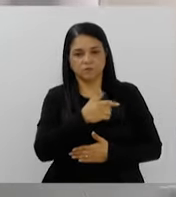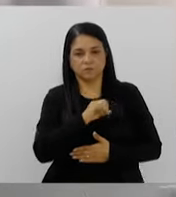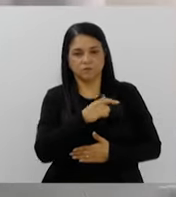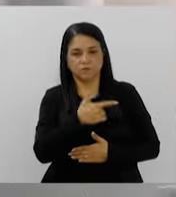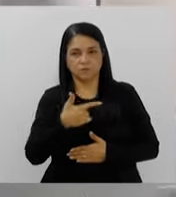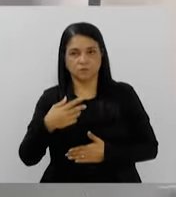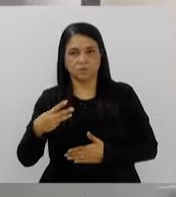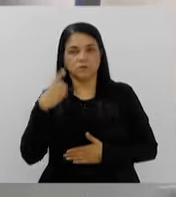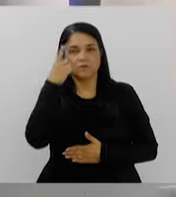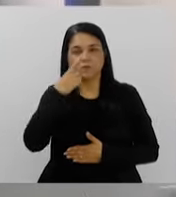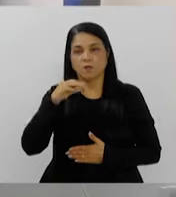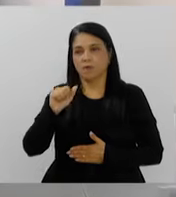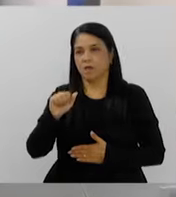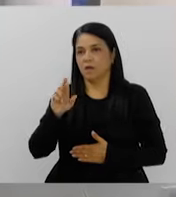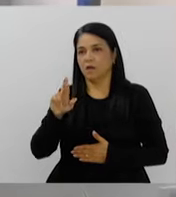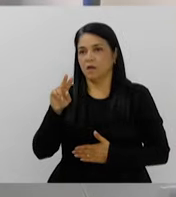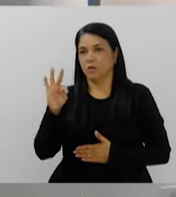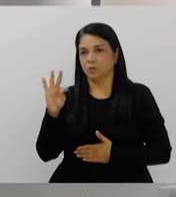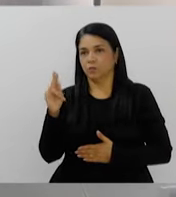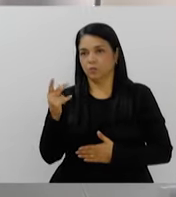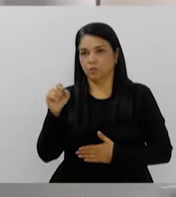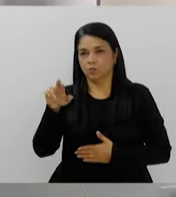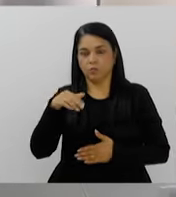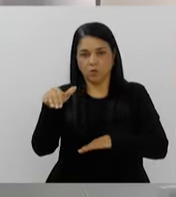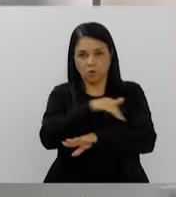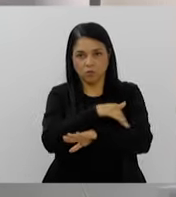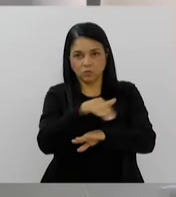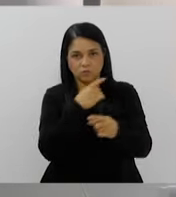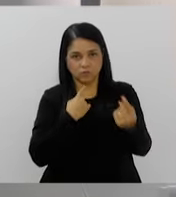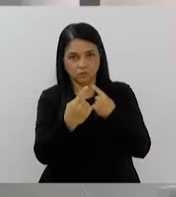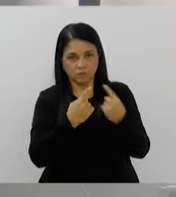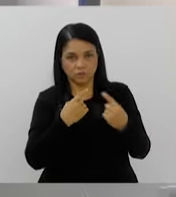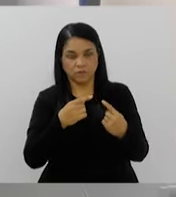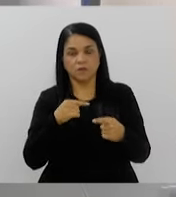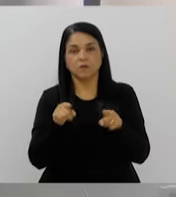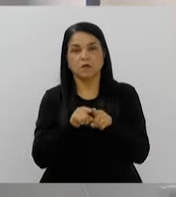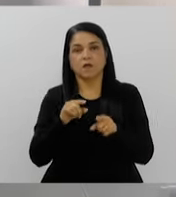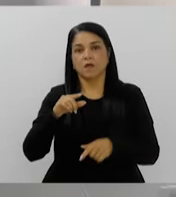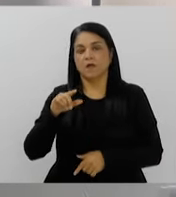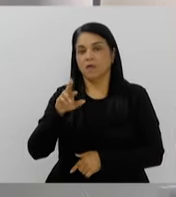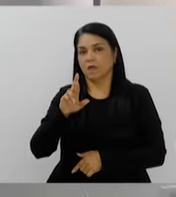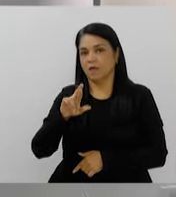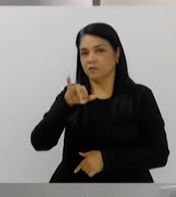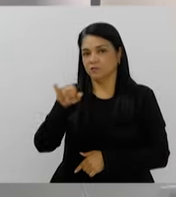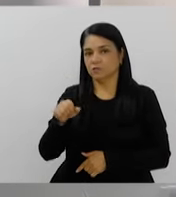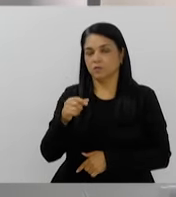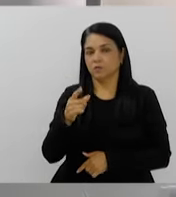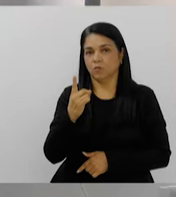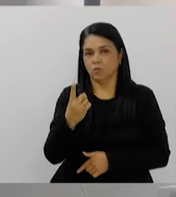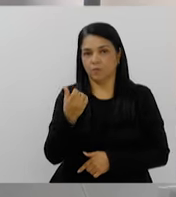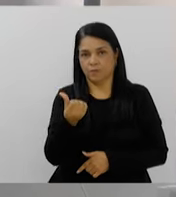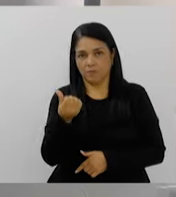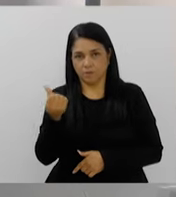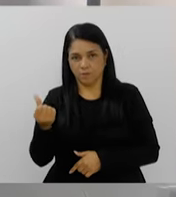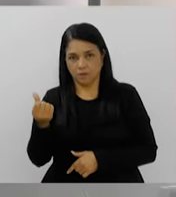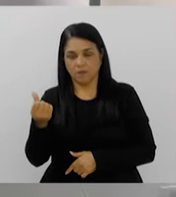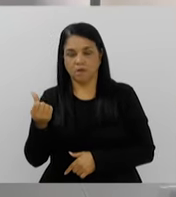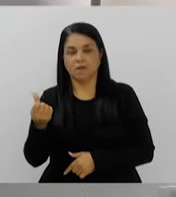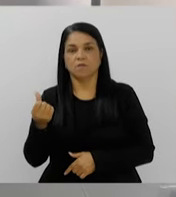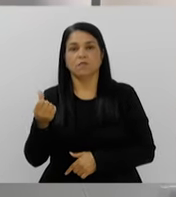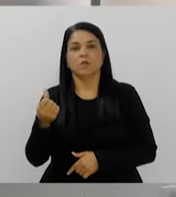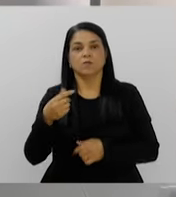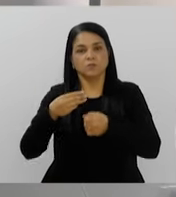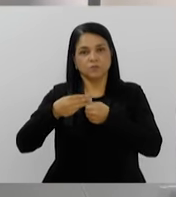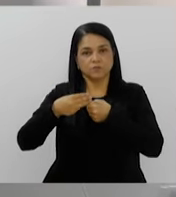deputado Arthur Monteiro, que denomina Rodovia Constantino Gaspar, a Rodovia RJ166, que liga o distrito de Euclidelândia, no município